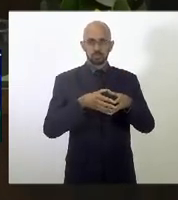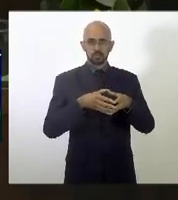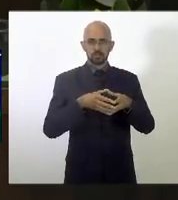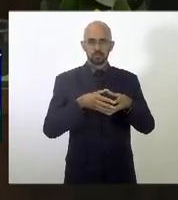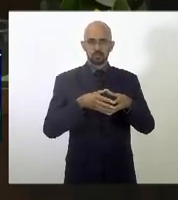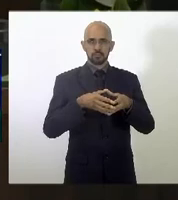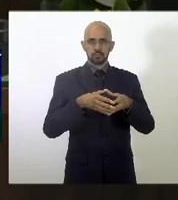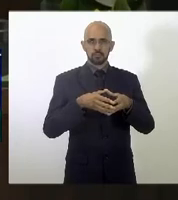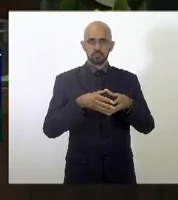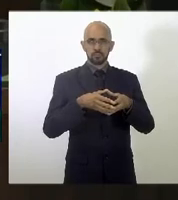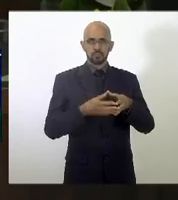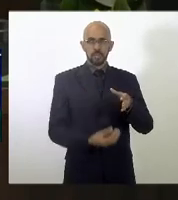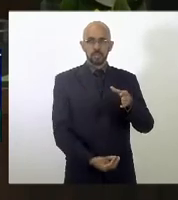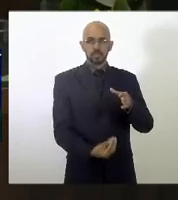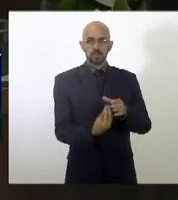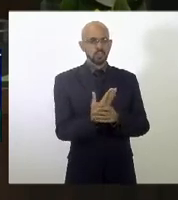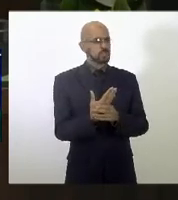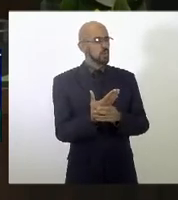De autoria,